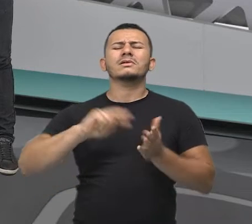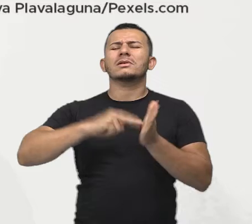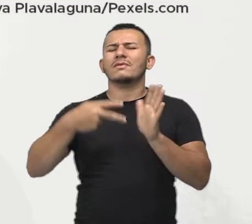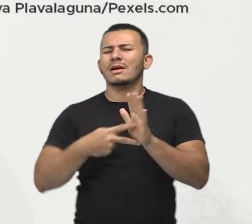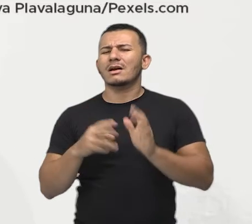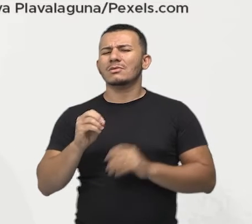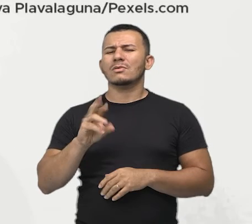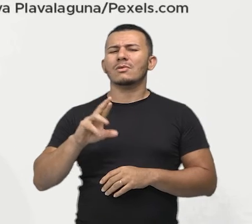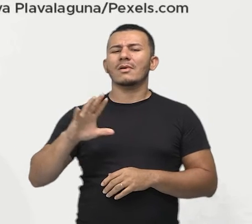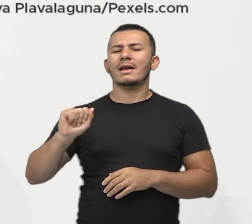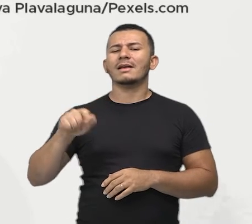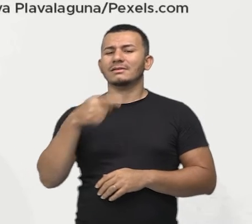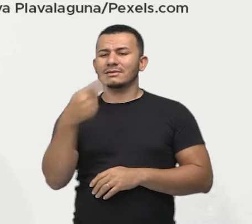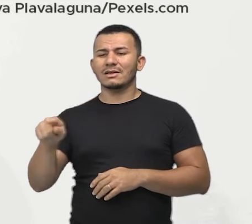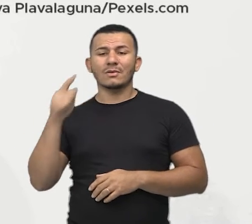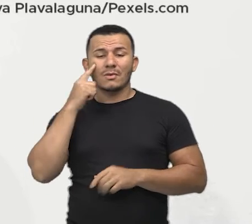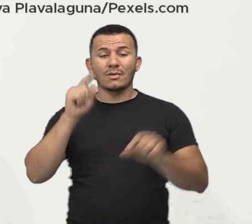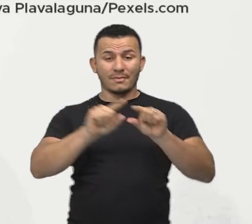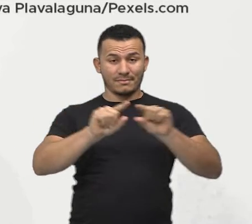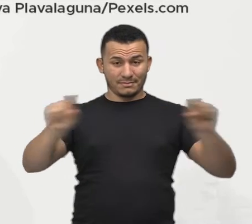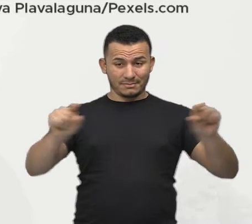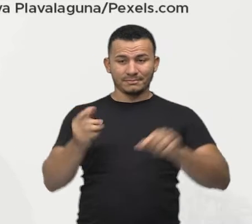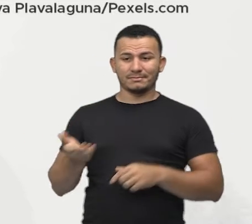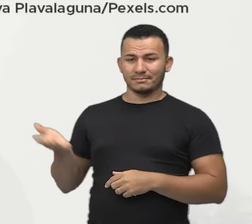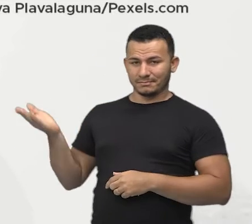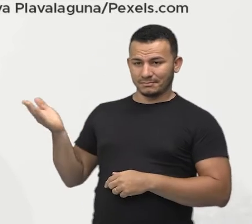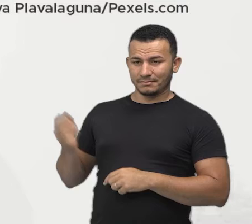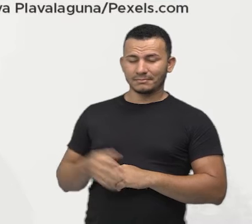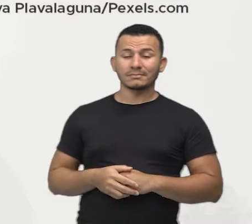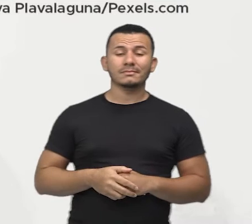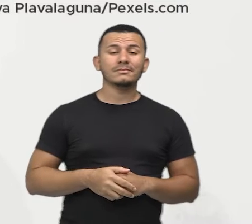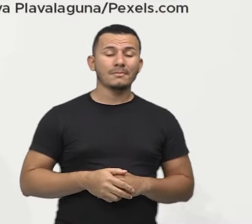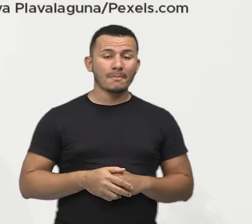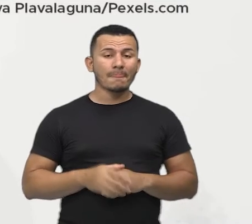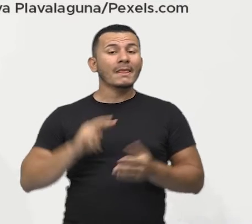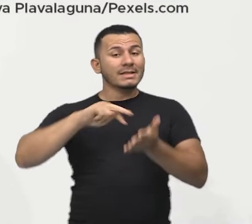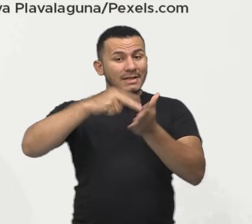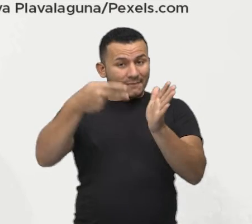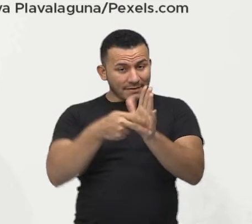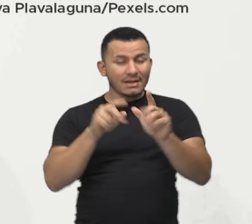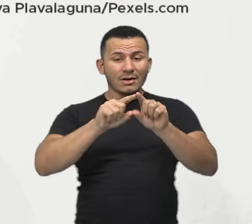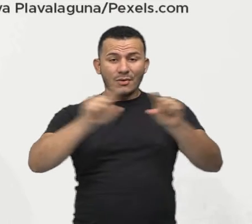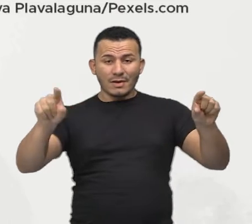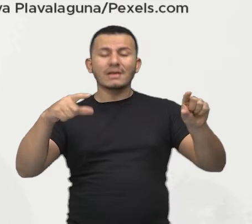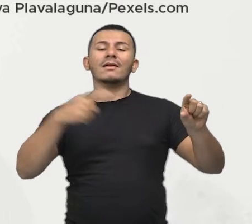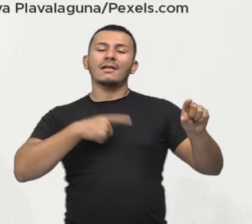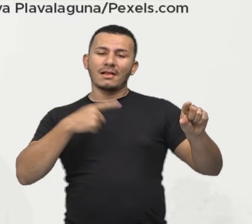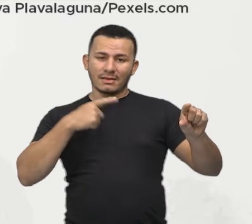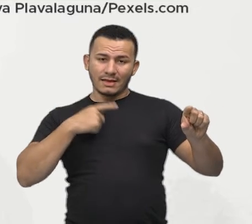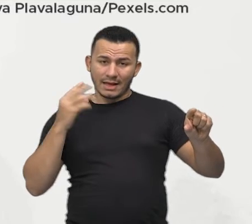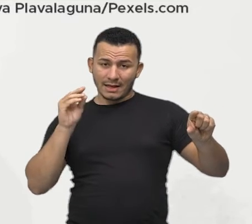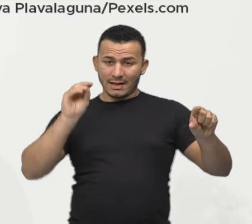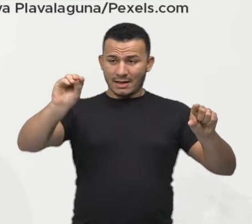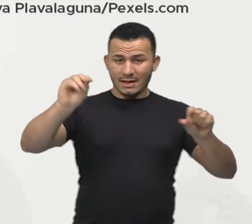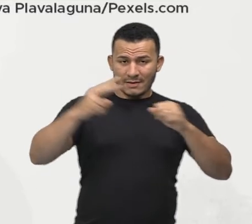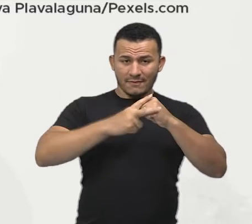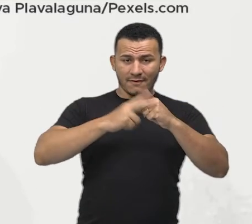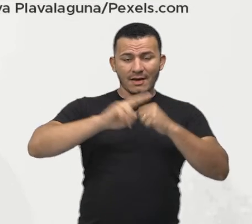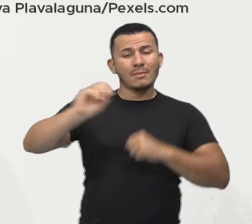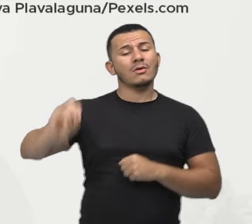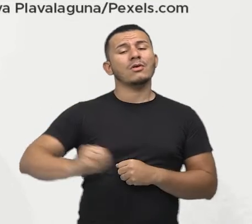o que é oração? Colocando aí para vocês. Olha só, a oração é o enunciado que contém um verbo ou